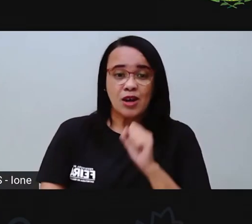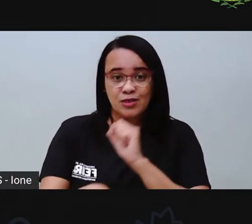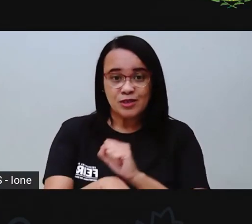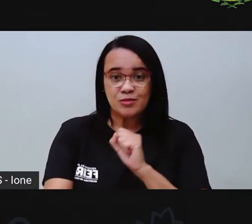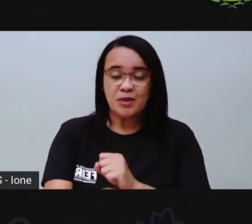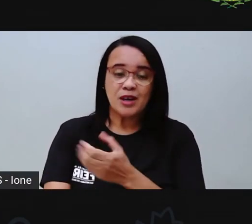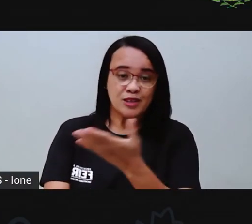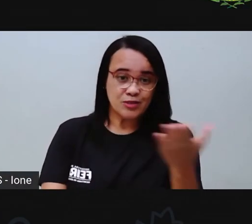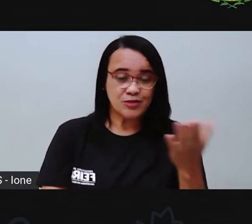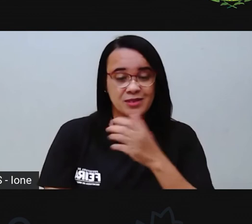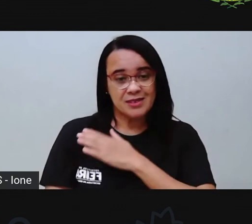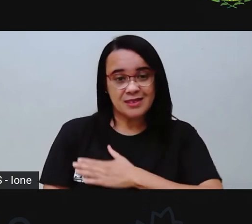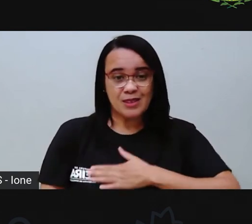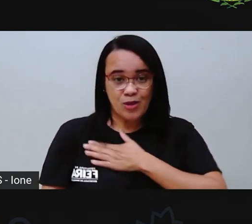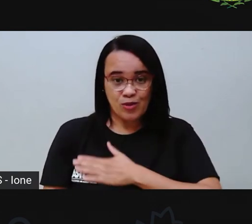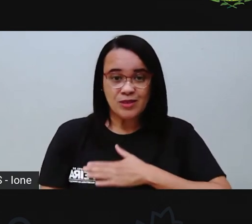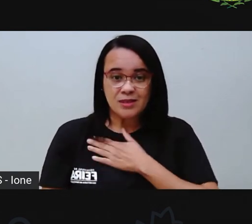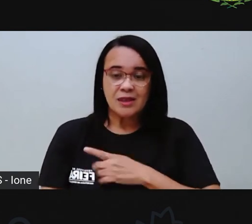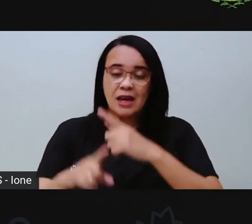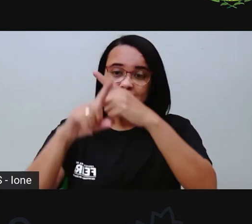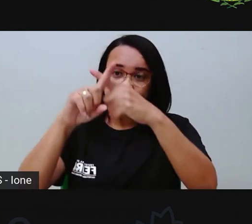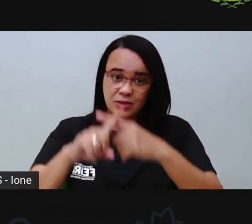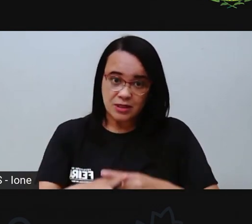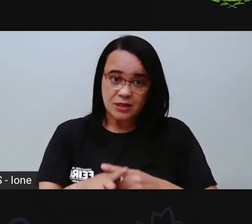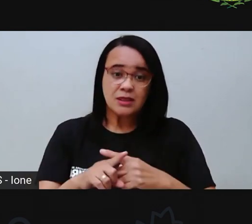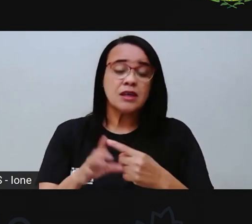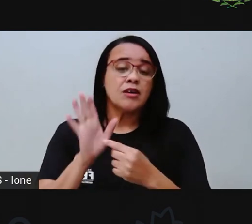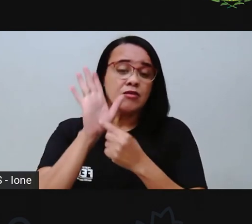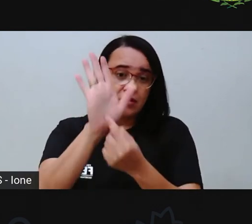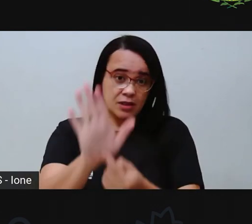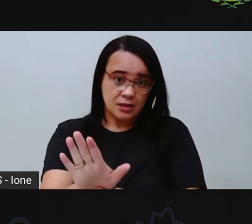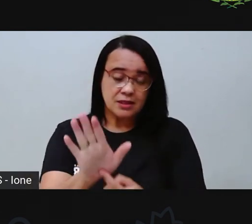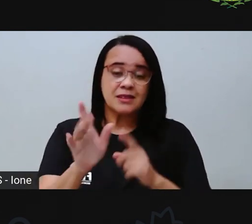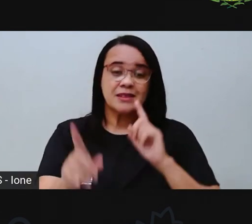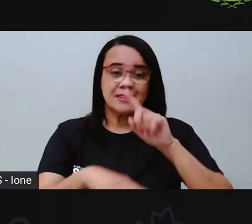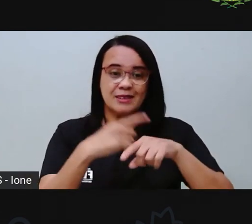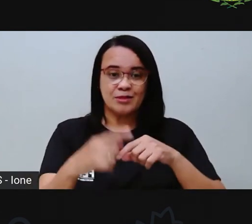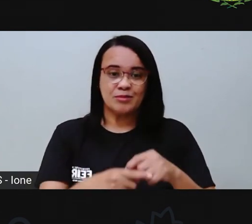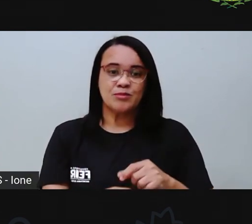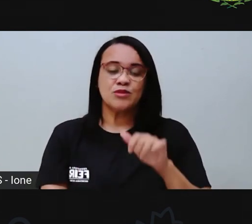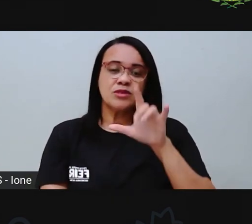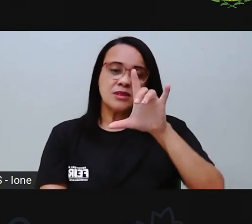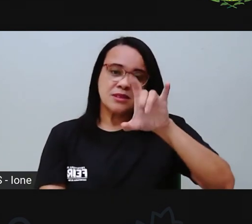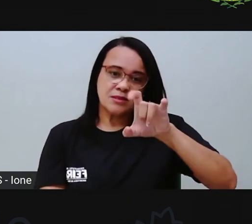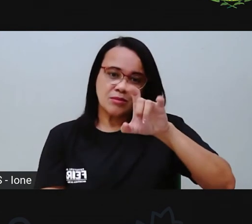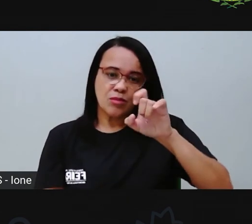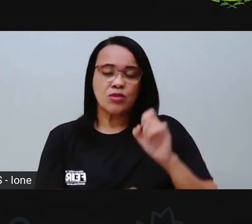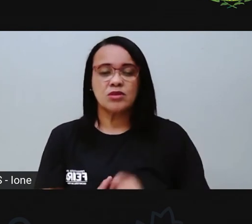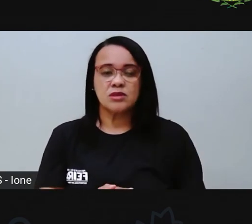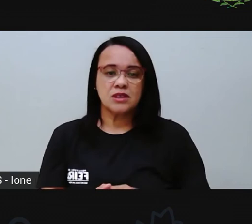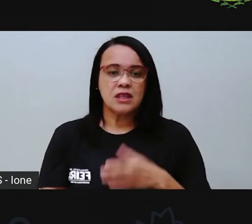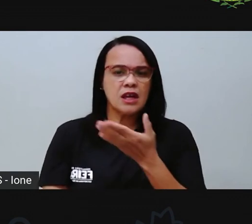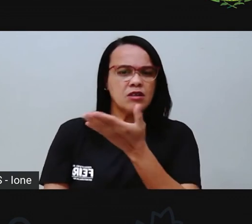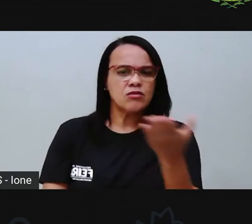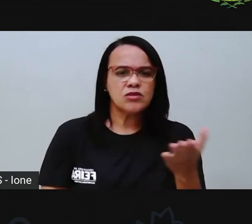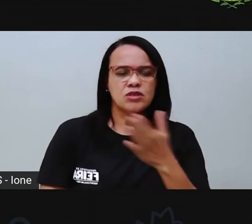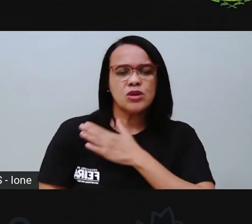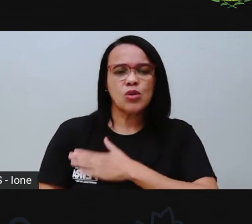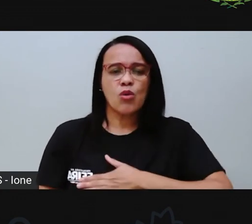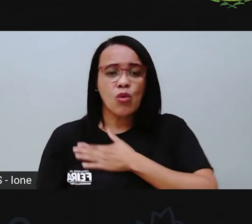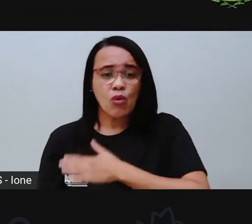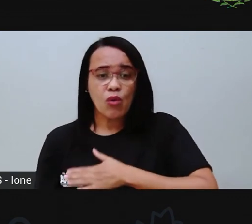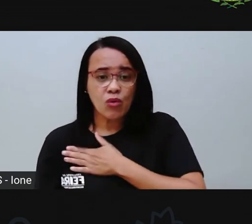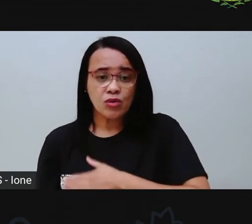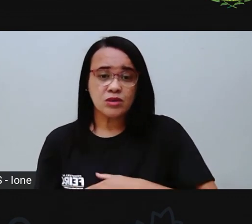desafio que o proposto para vocês né E postem lá comentem nos comentários Qual é a parlenda que você gosta de falar